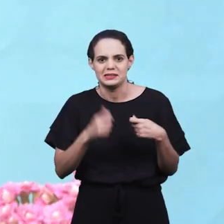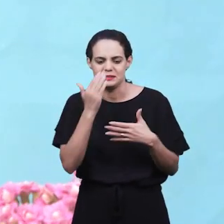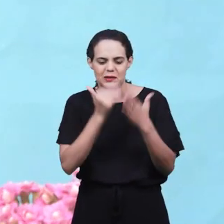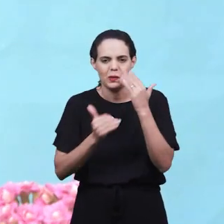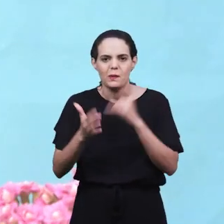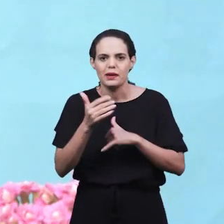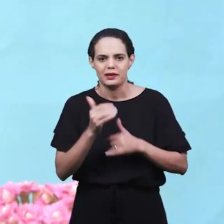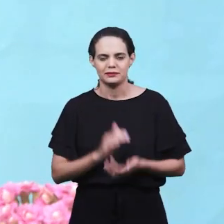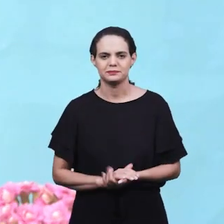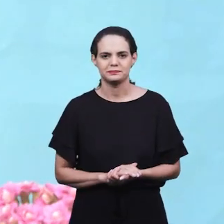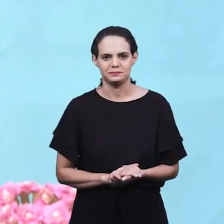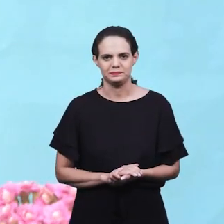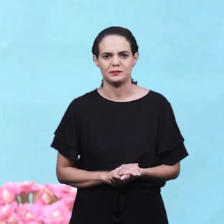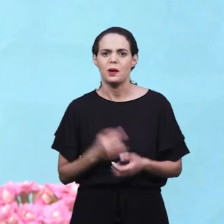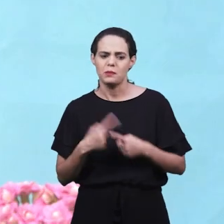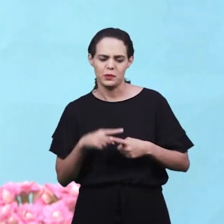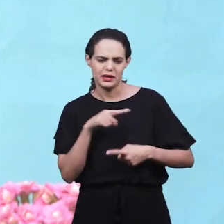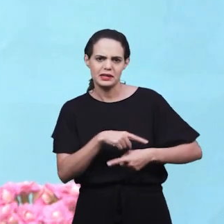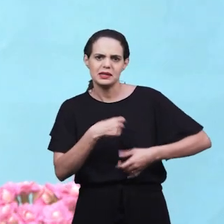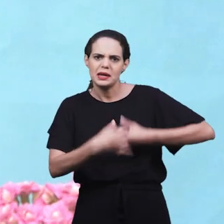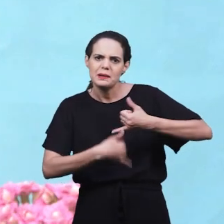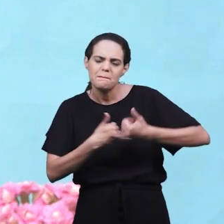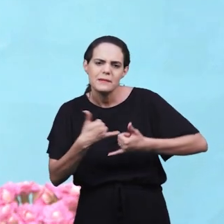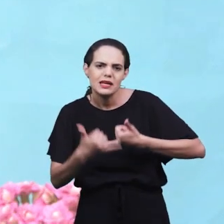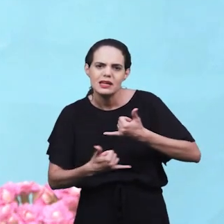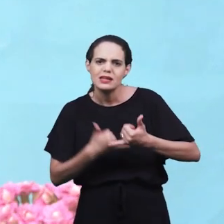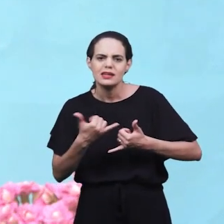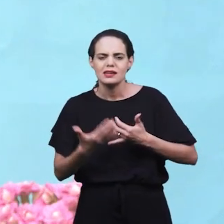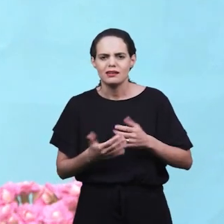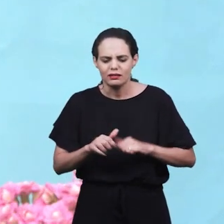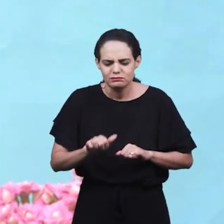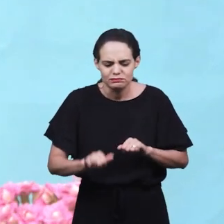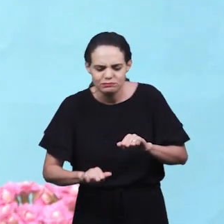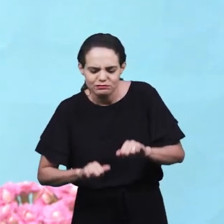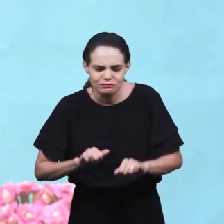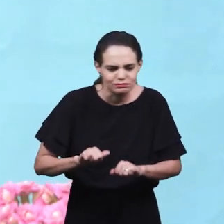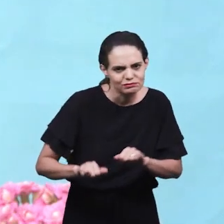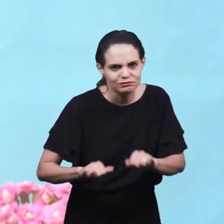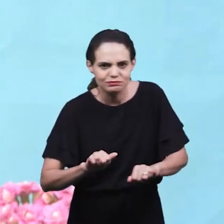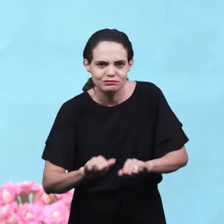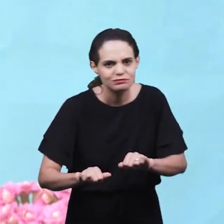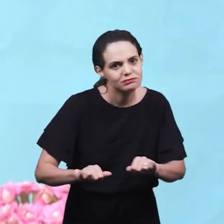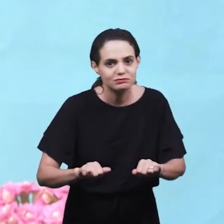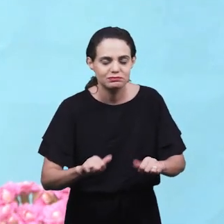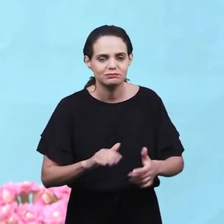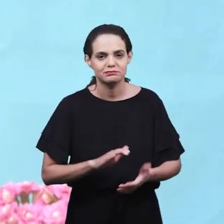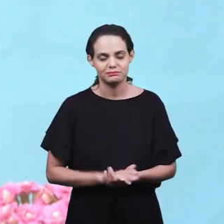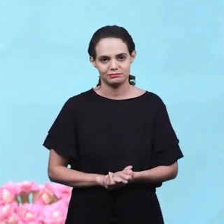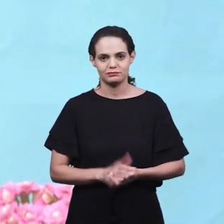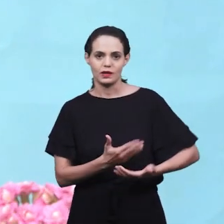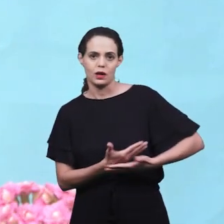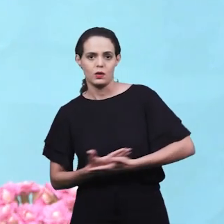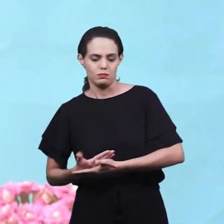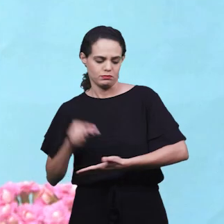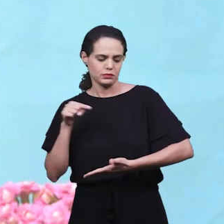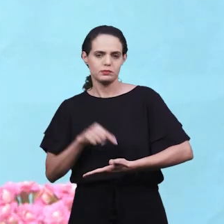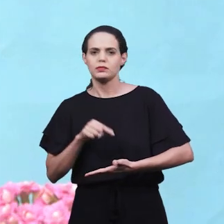infantil. Como o ato de comer é uma habilidade que o bebê